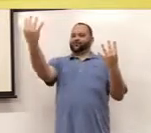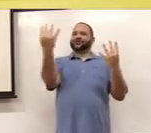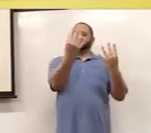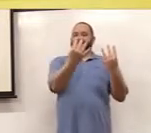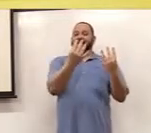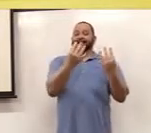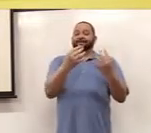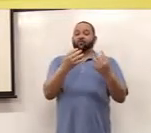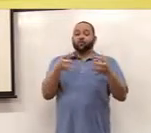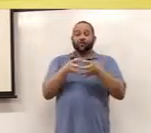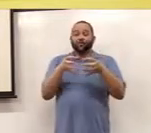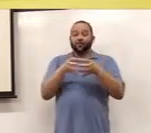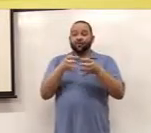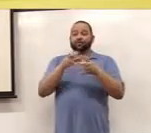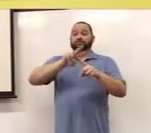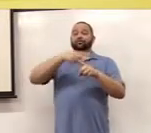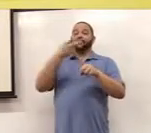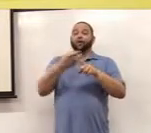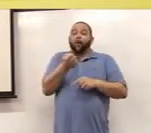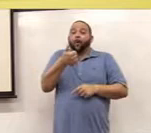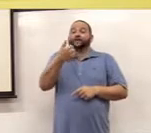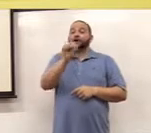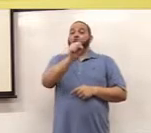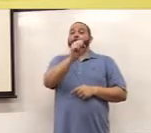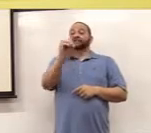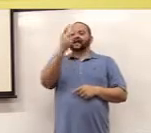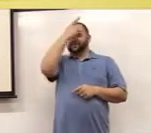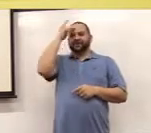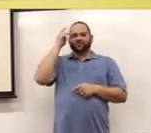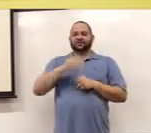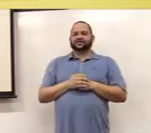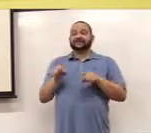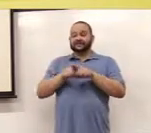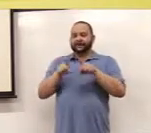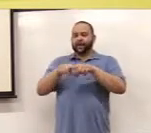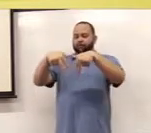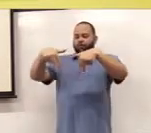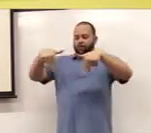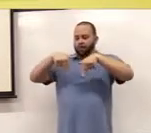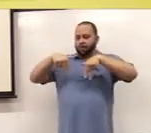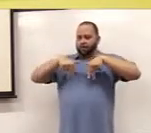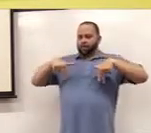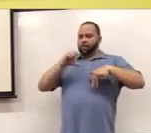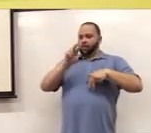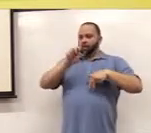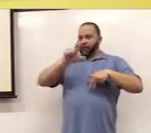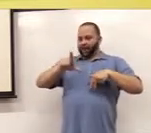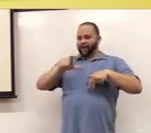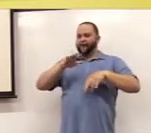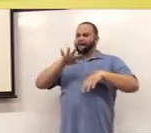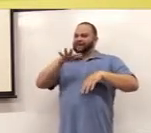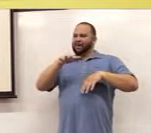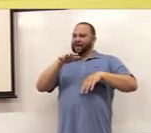orquestra de quase 80 músicos, 90 músicos. Mais o coro, que devia ser de mais ou menos 90 pessoas. Né? Então, a gente está